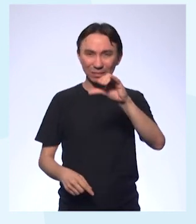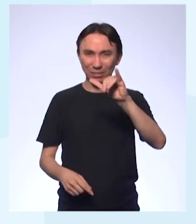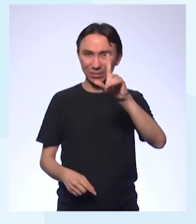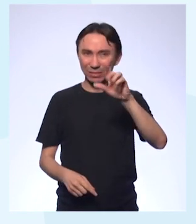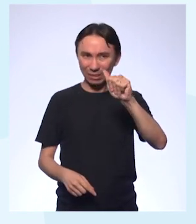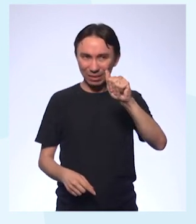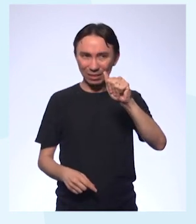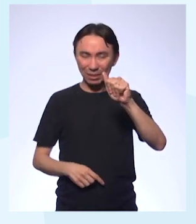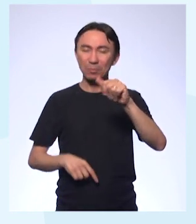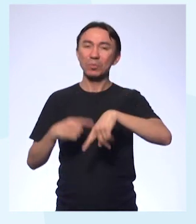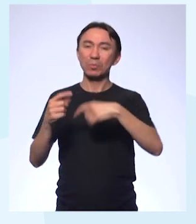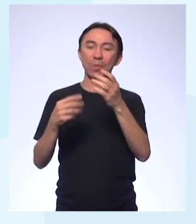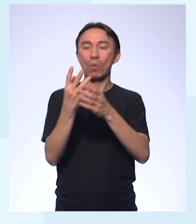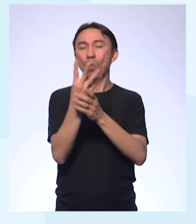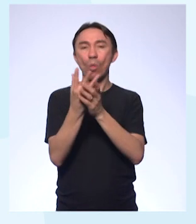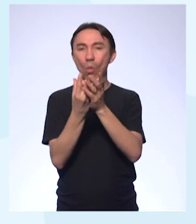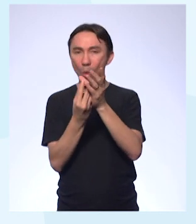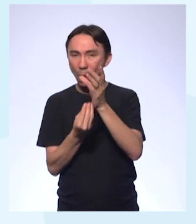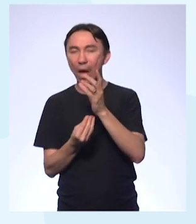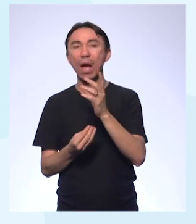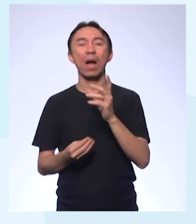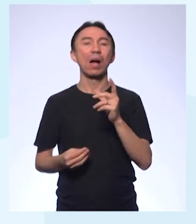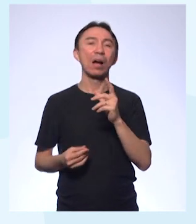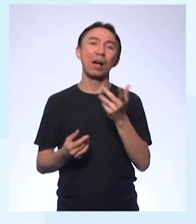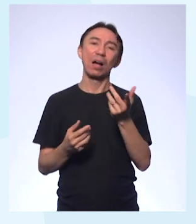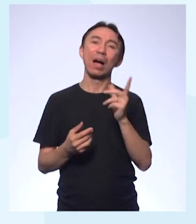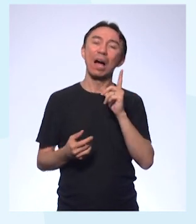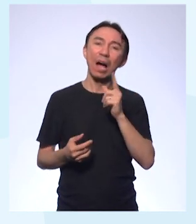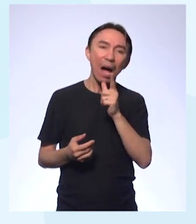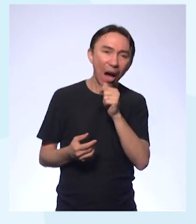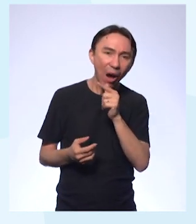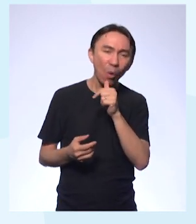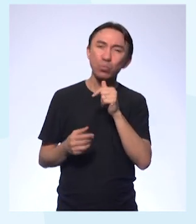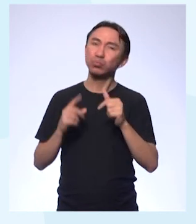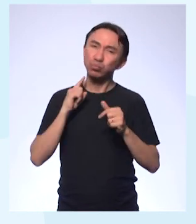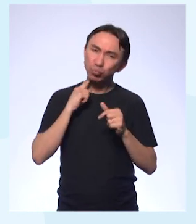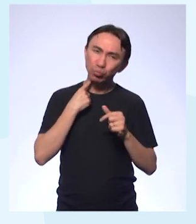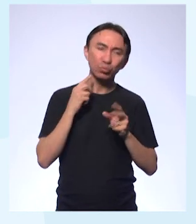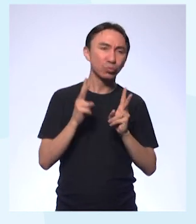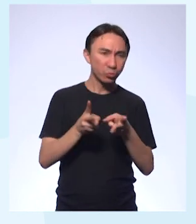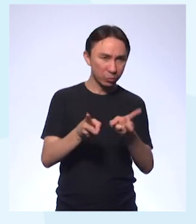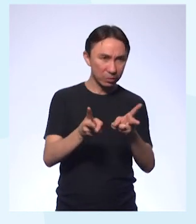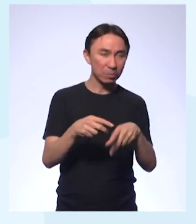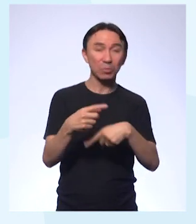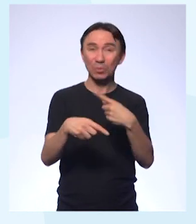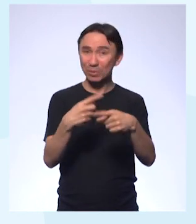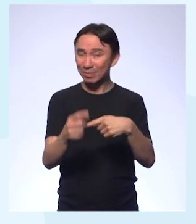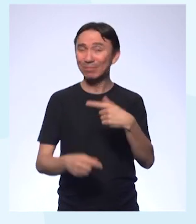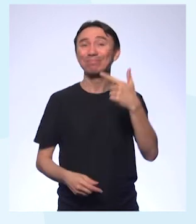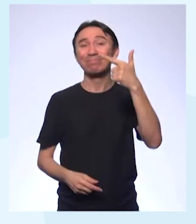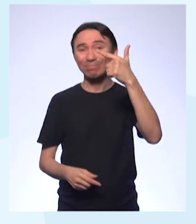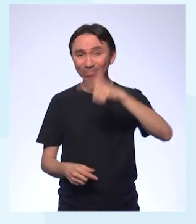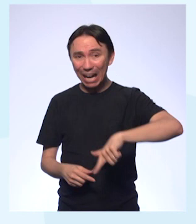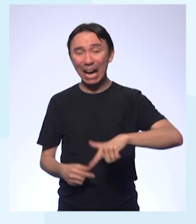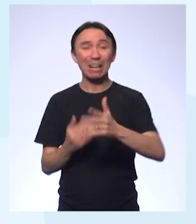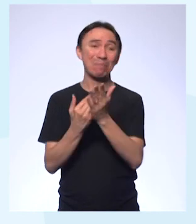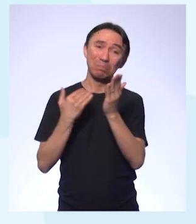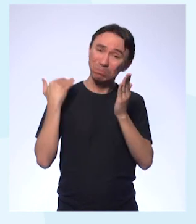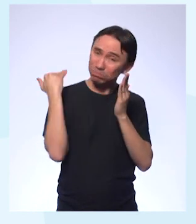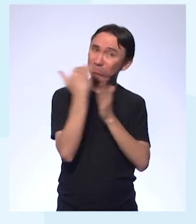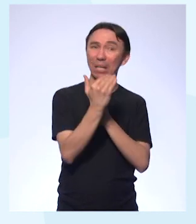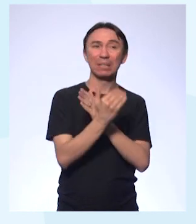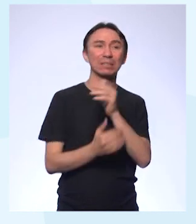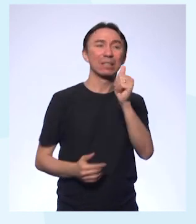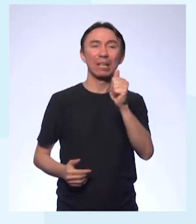filtração, mas a água continua suja. Fiz a desinfectação, ficou mais ácida ainda. E eu pulei aqui um processo, que ele